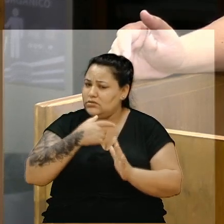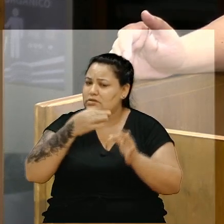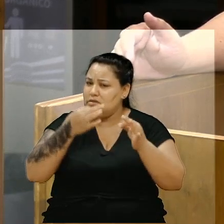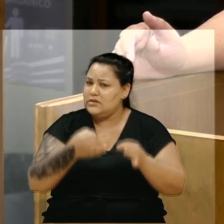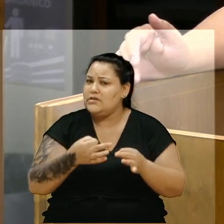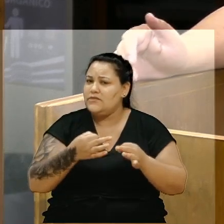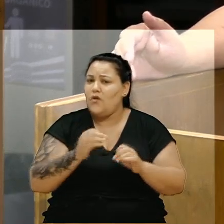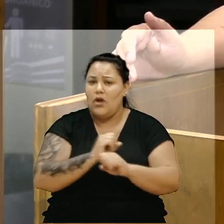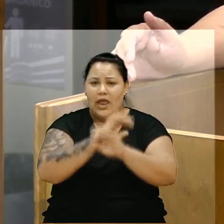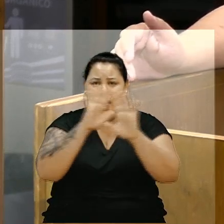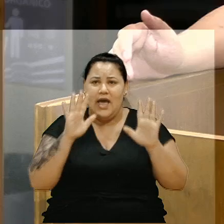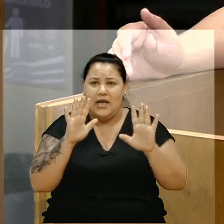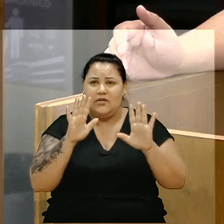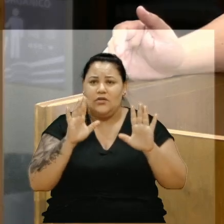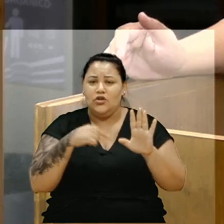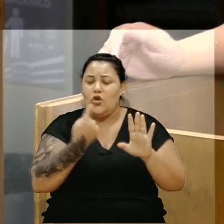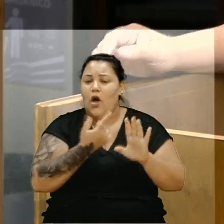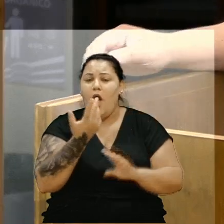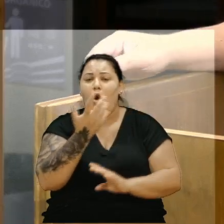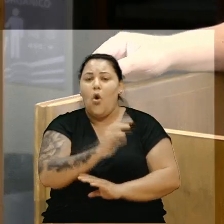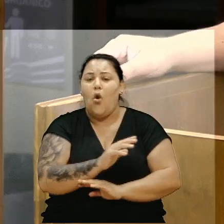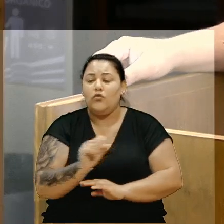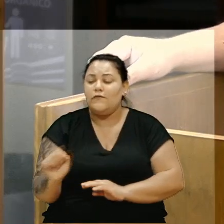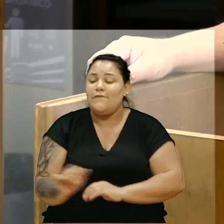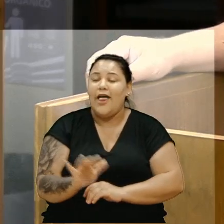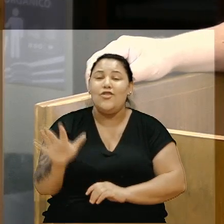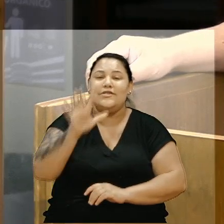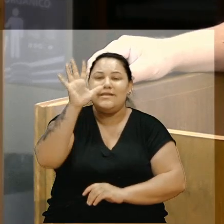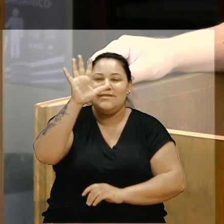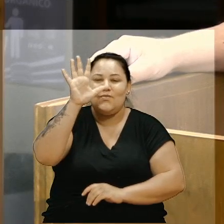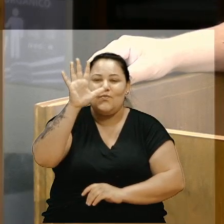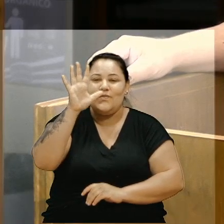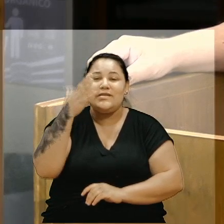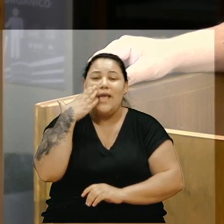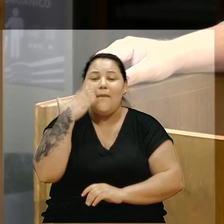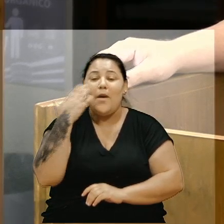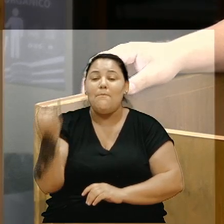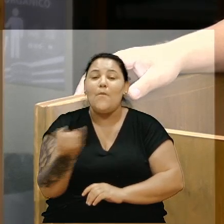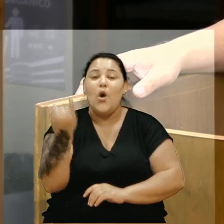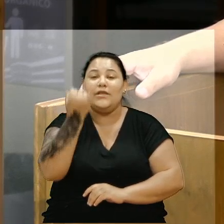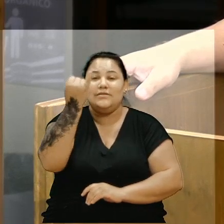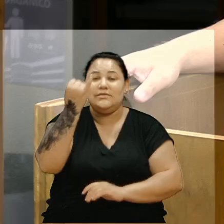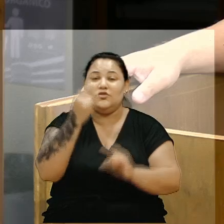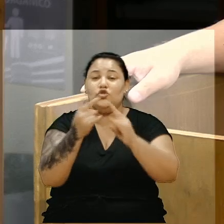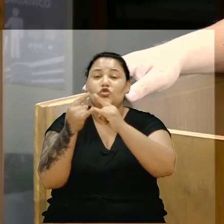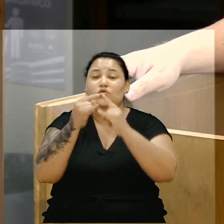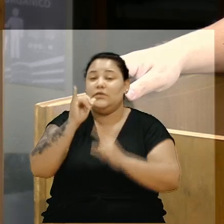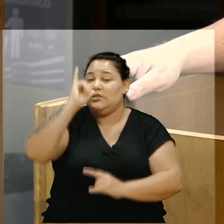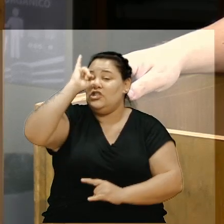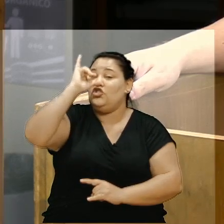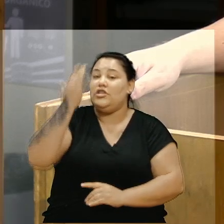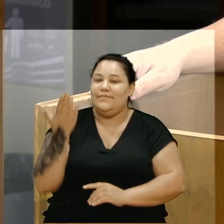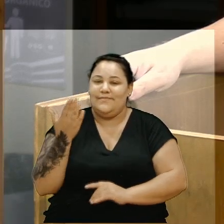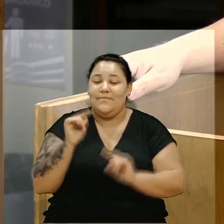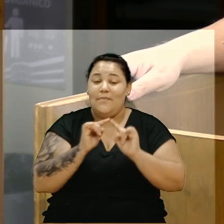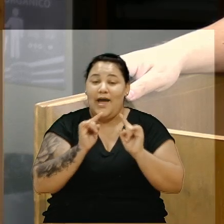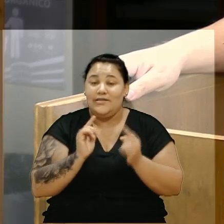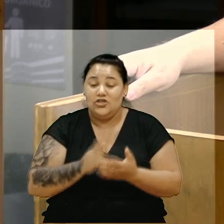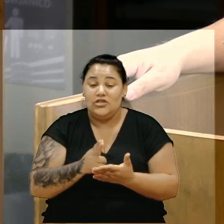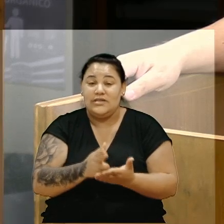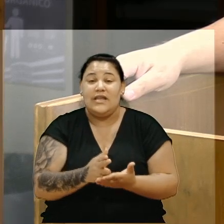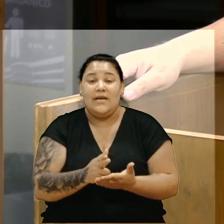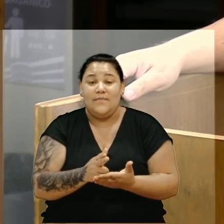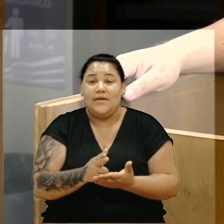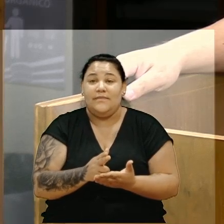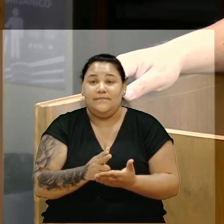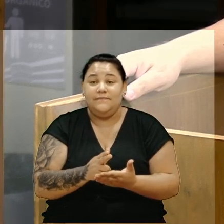contra a valorização e a grandeza que é o Instituto Quindim. Mas nós temos que sempre deixar pontuado o que compete ao